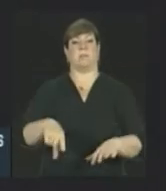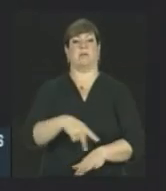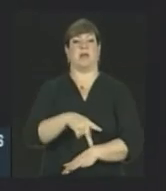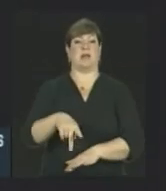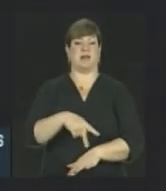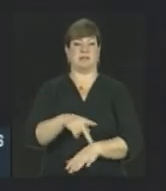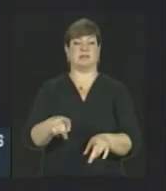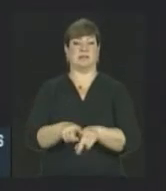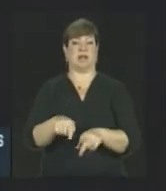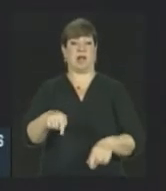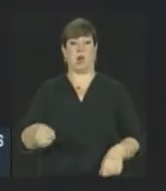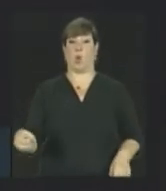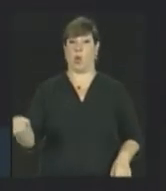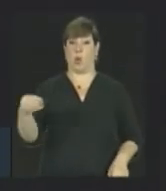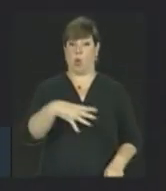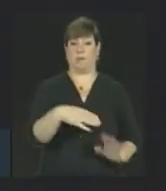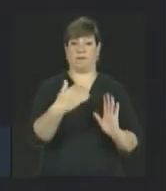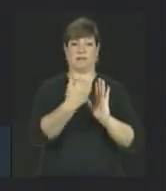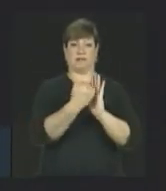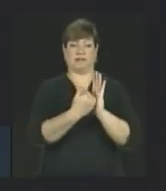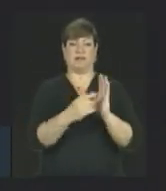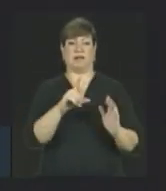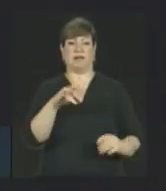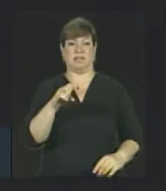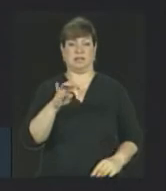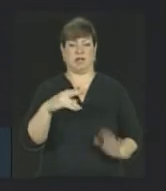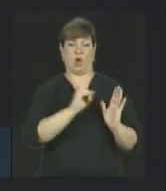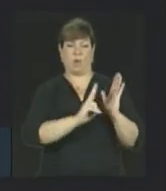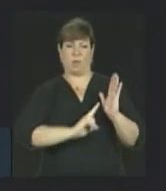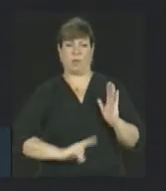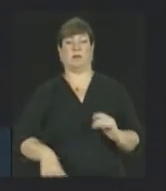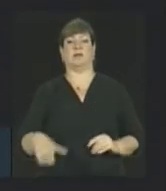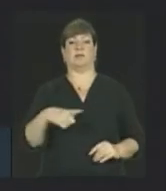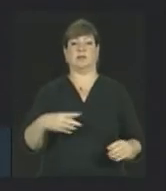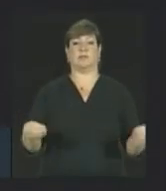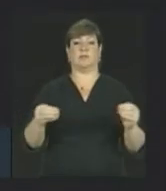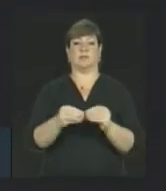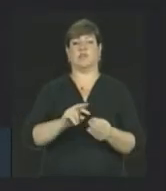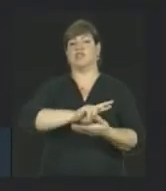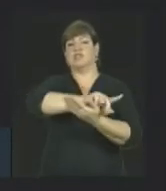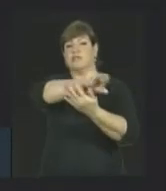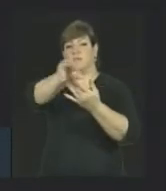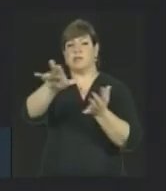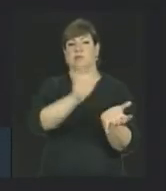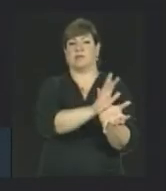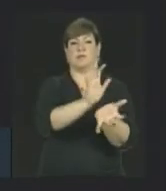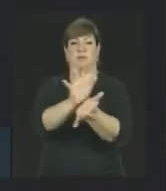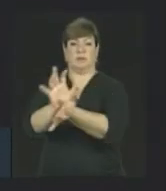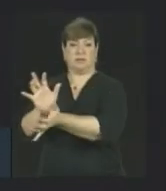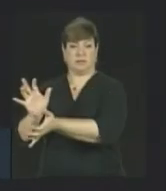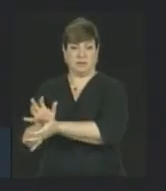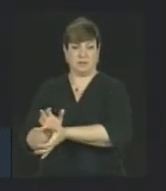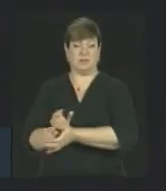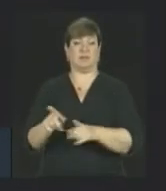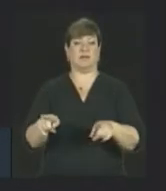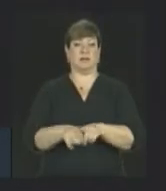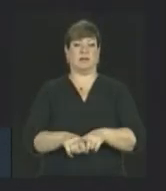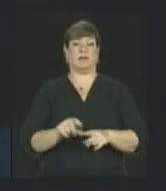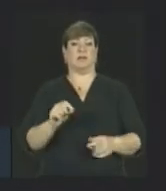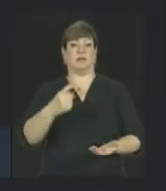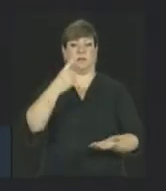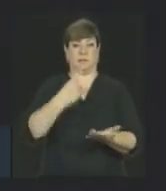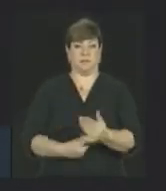e essa nova lista contemplará diferentes modalidades esportivas que pertencem ao programa do calendário olímpico